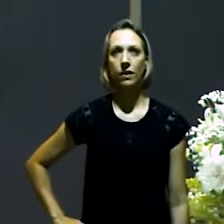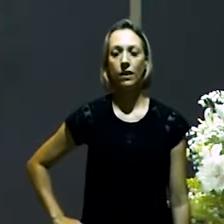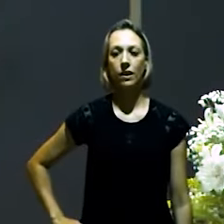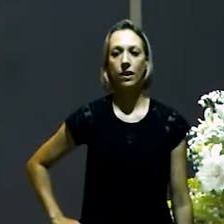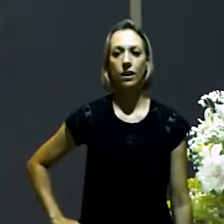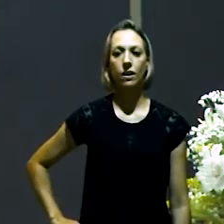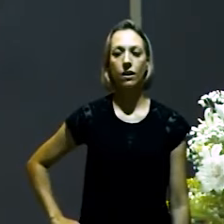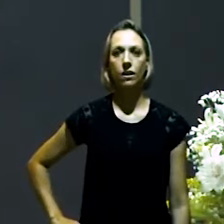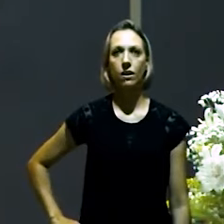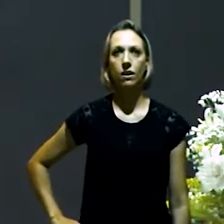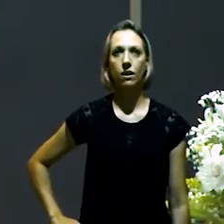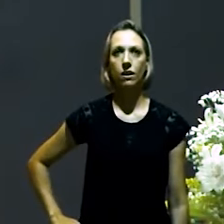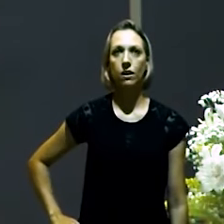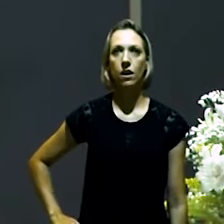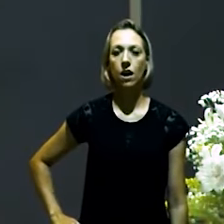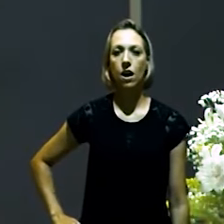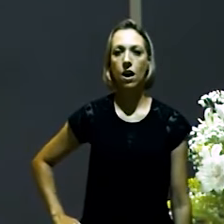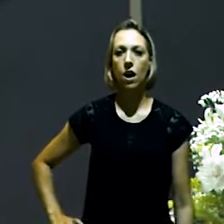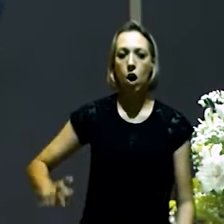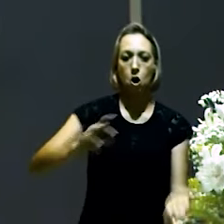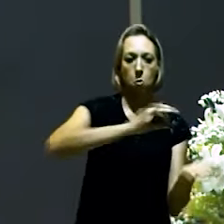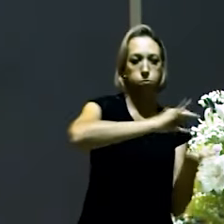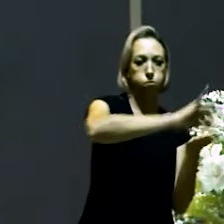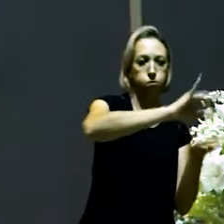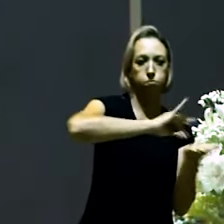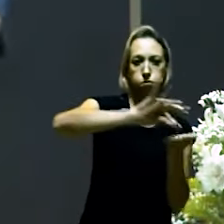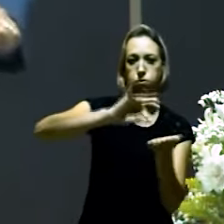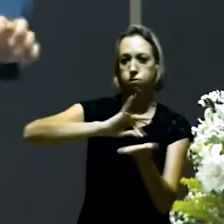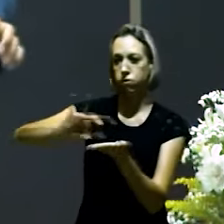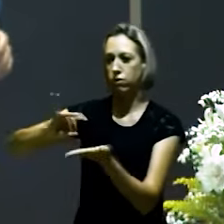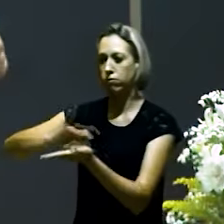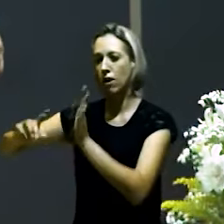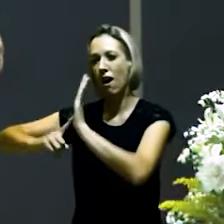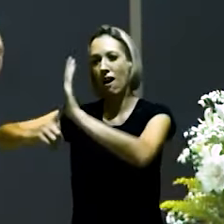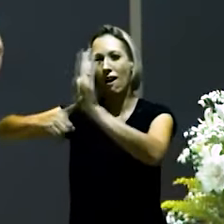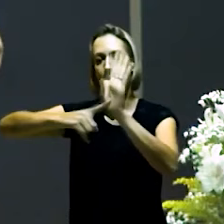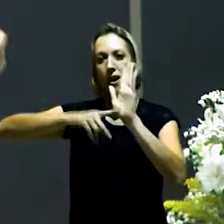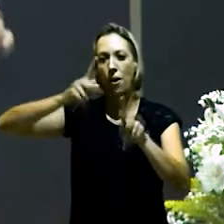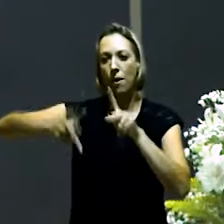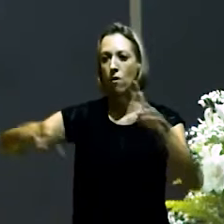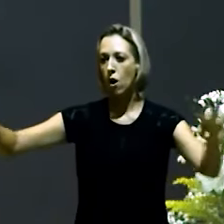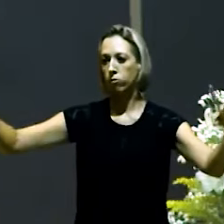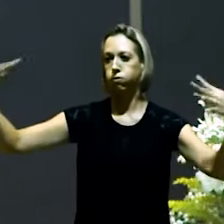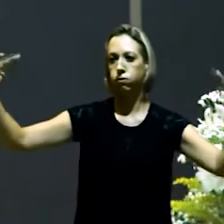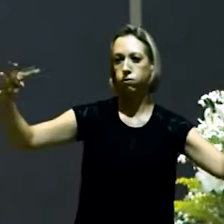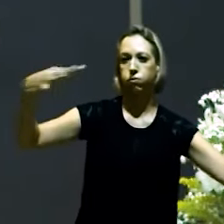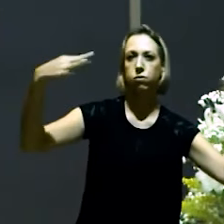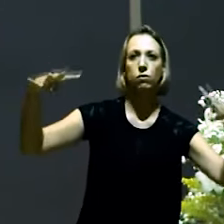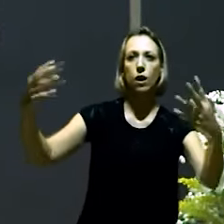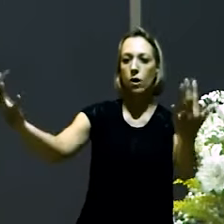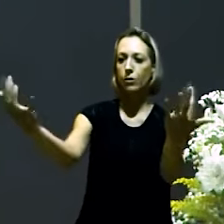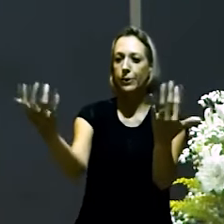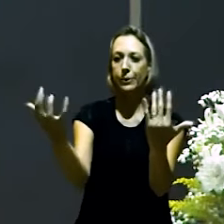despojando os principados e as potestades, publicamente os expôs ao